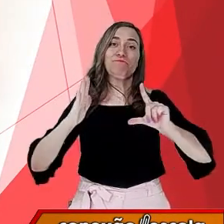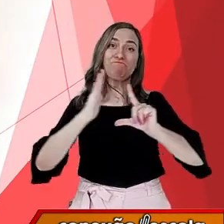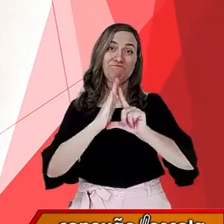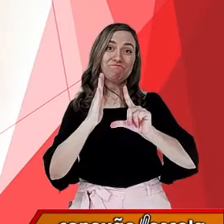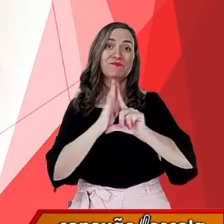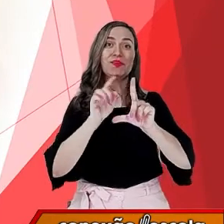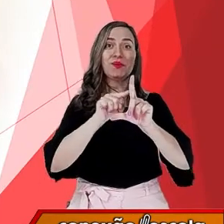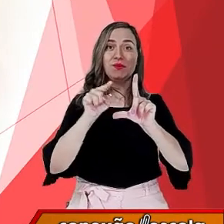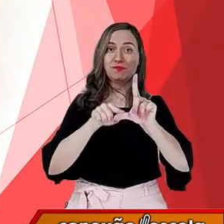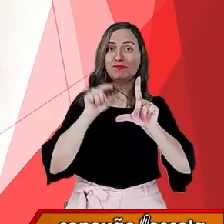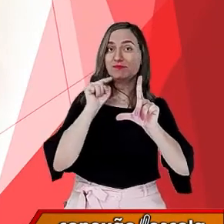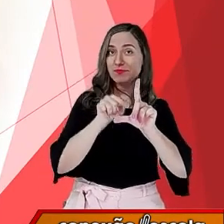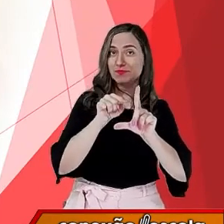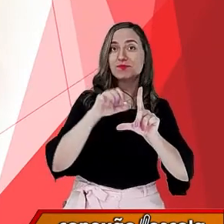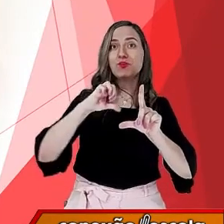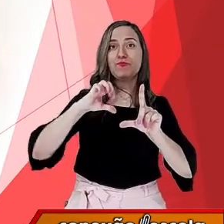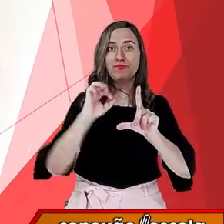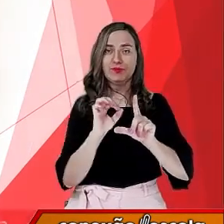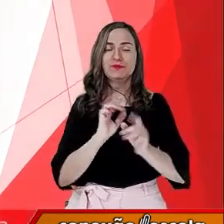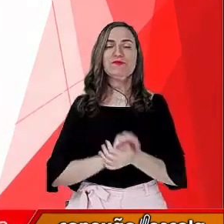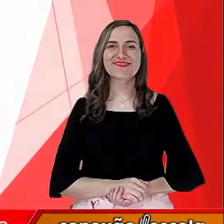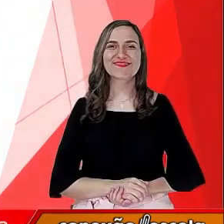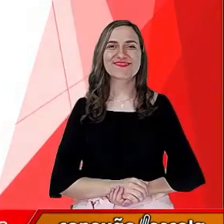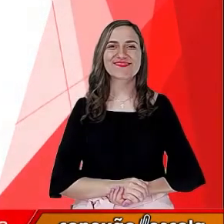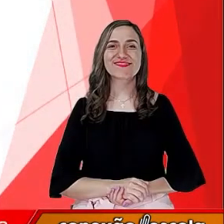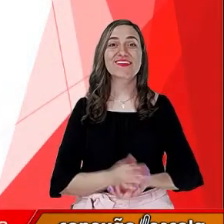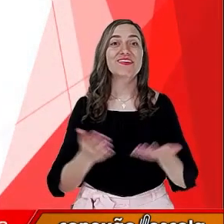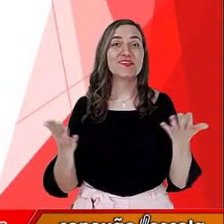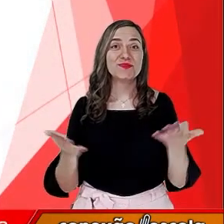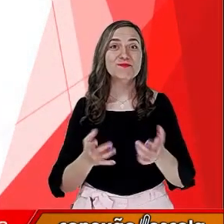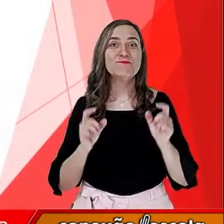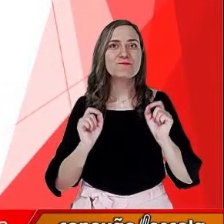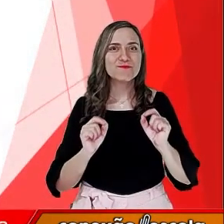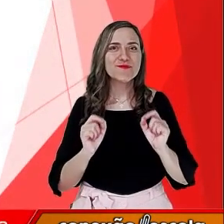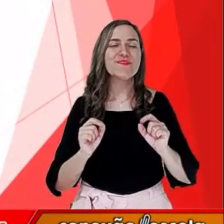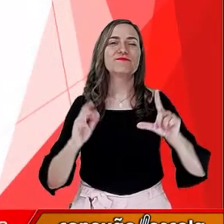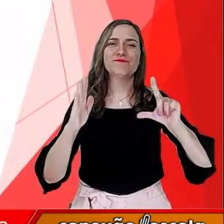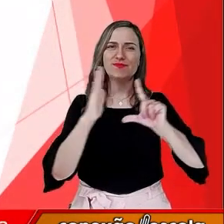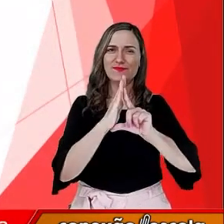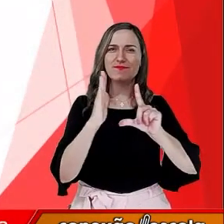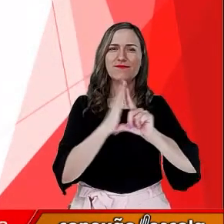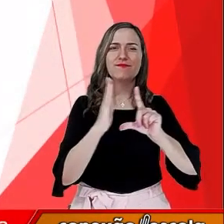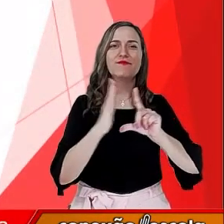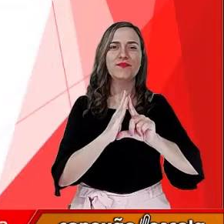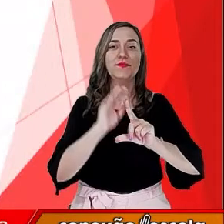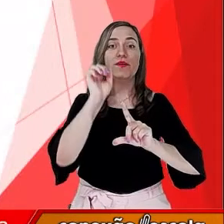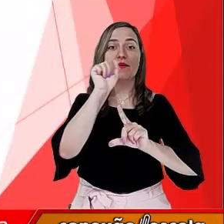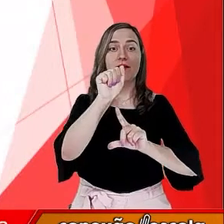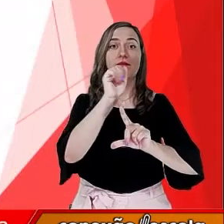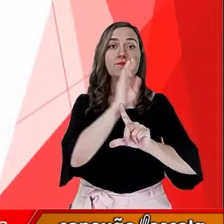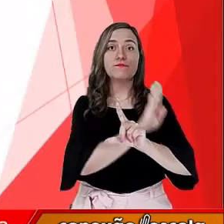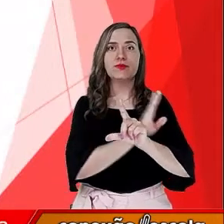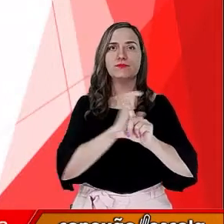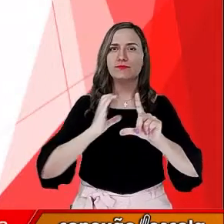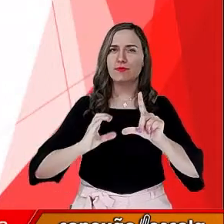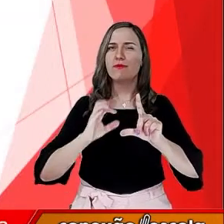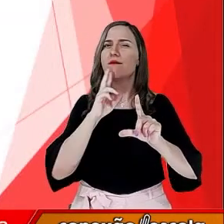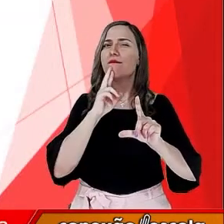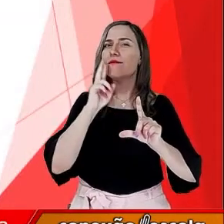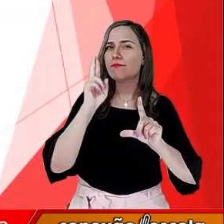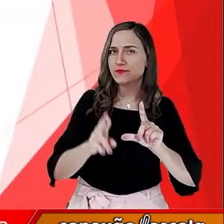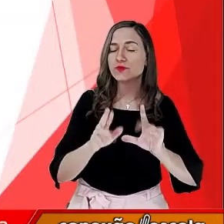Vamos observar esse exercício de trigonometria. De acordo com o triângulo ABC, responda. Antes